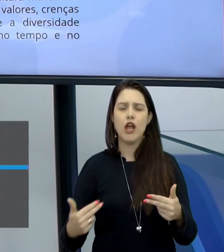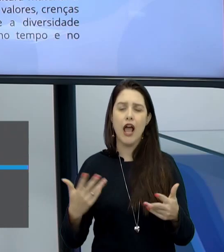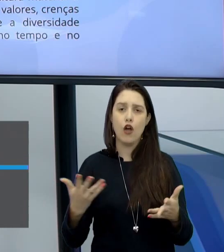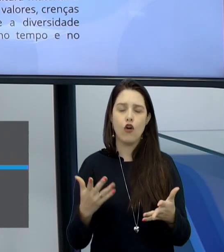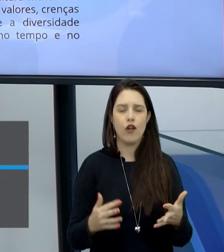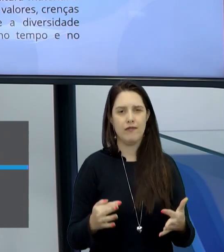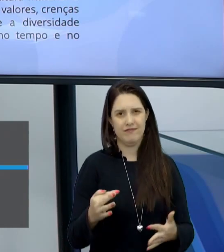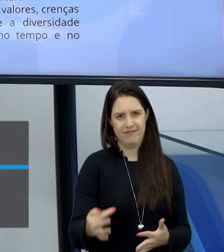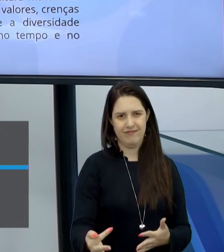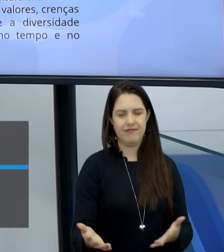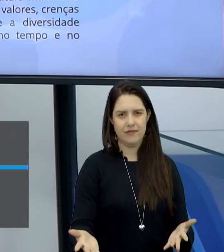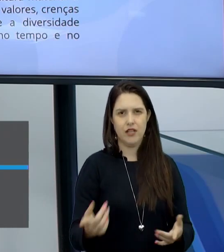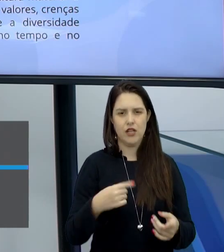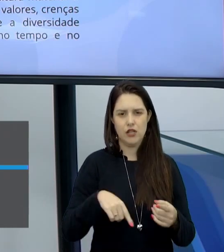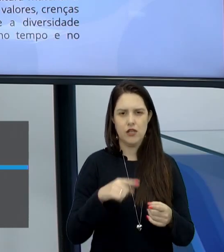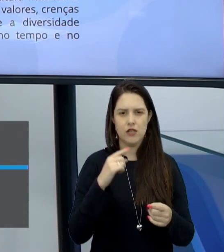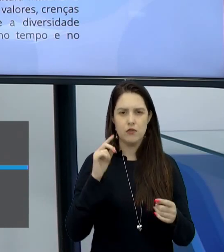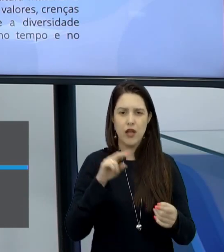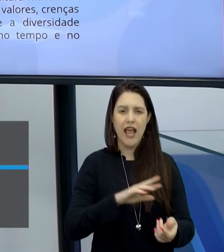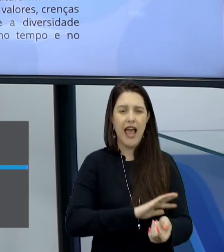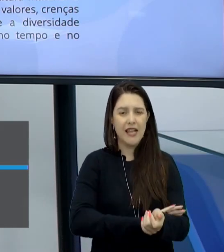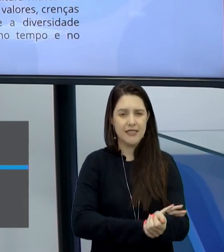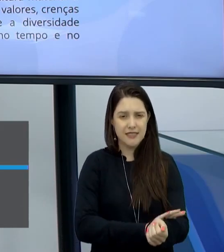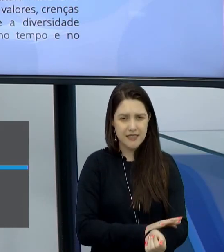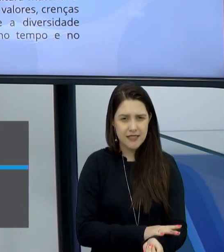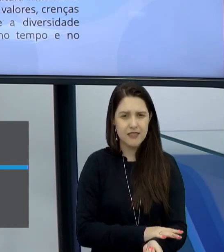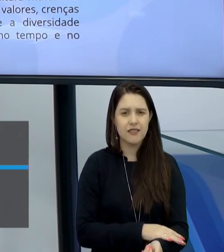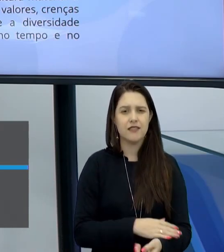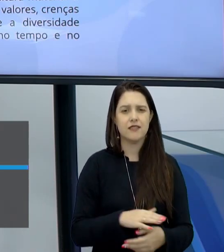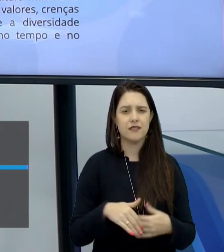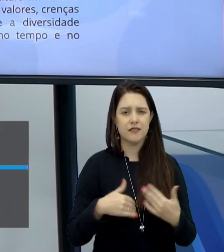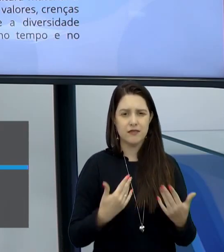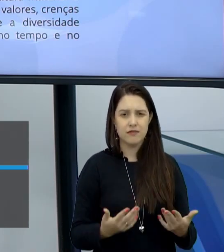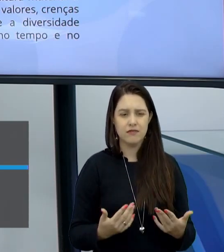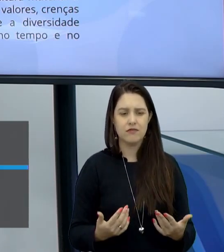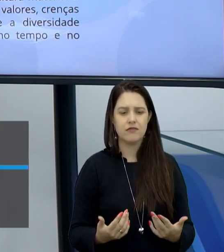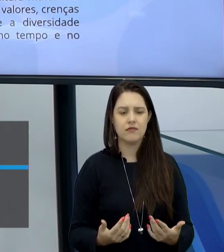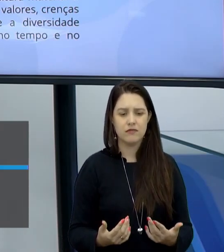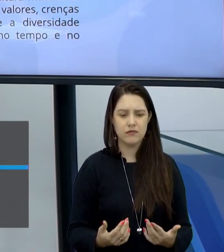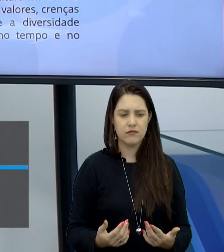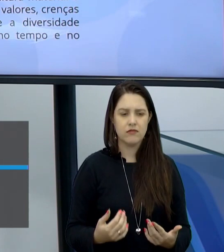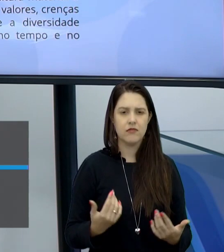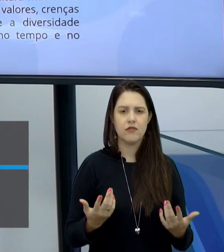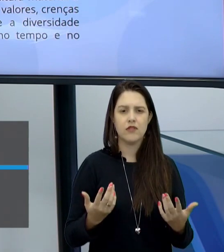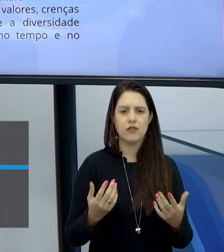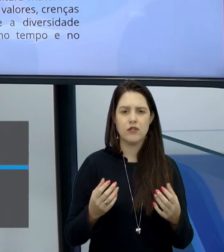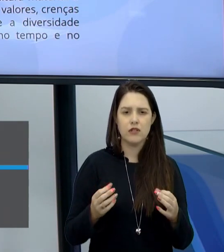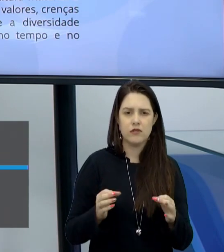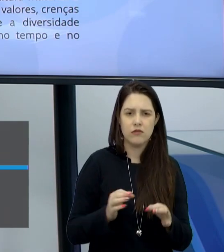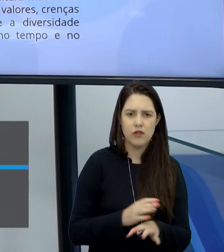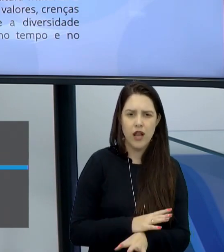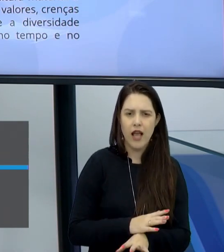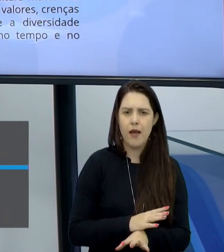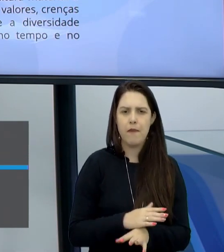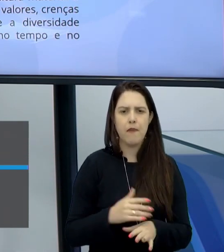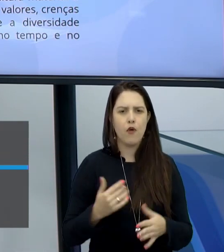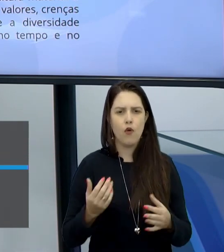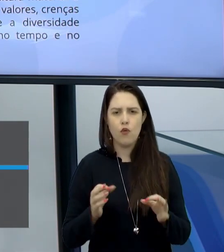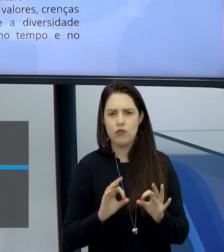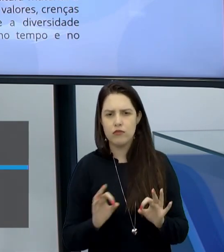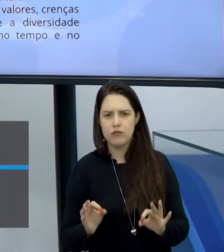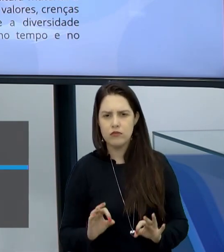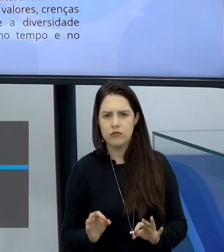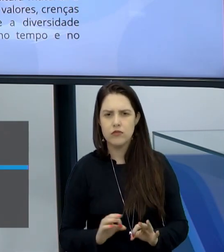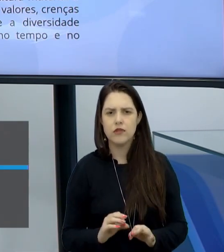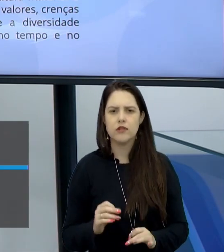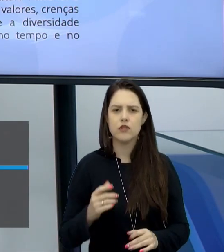presente. E qual foi o resultado? O racismo. Então, embora nós saibamos que já acabou, não existe mais a escravidão